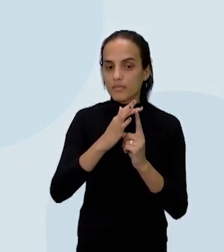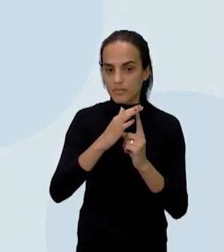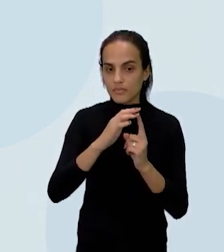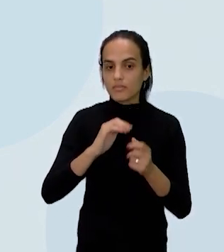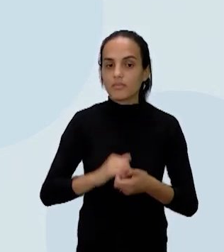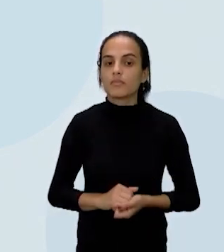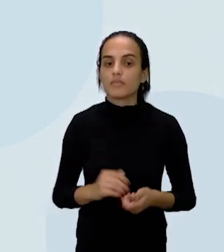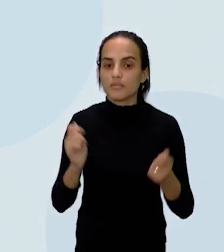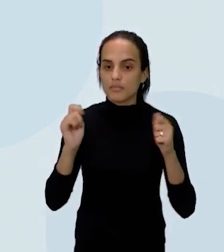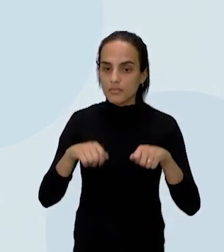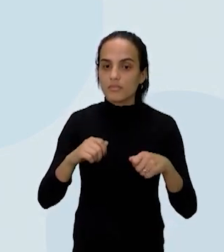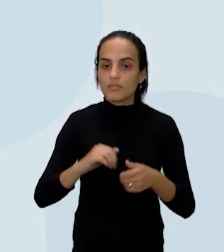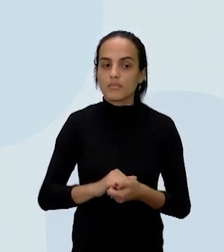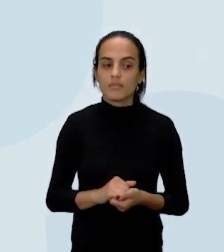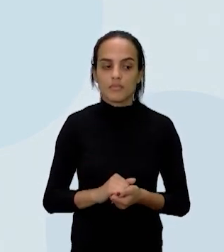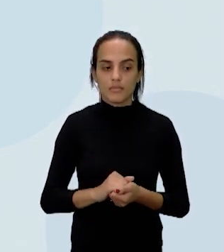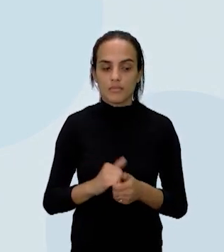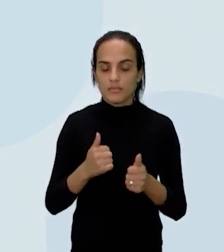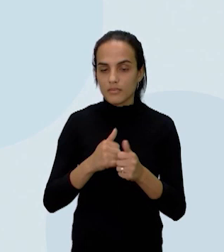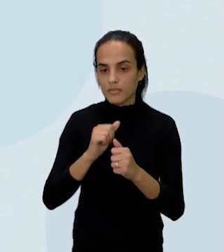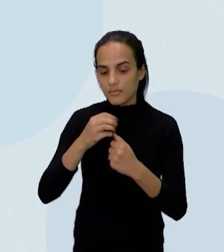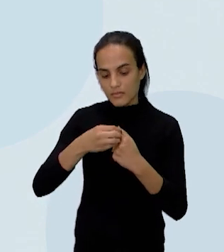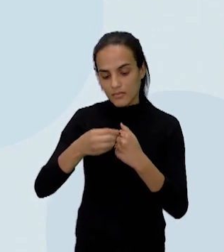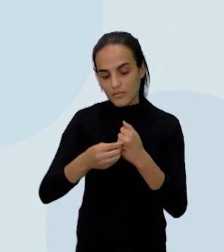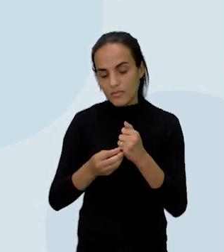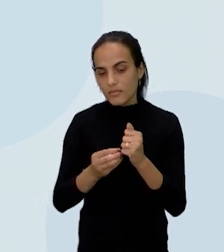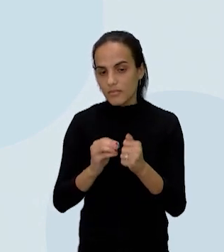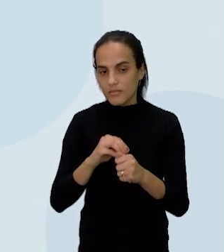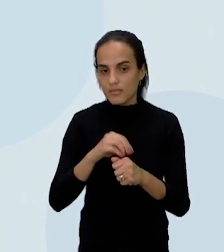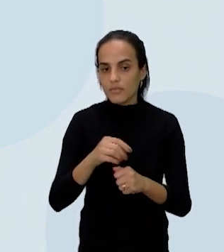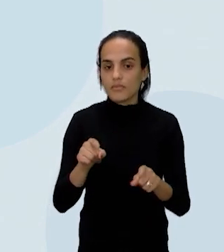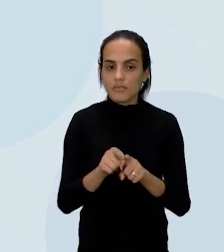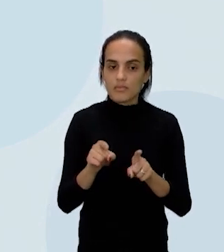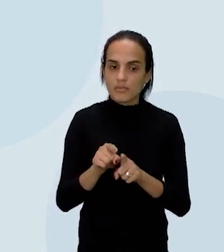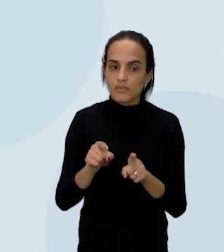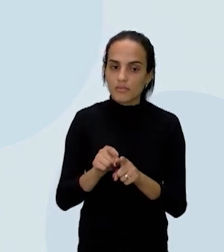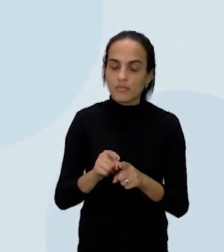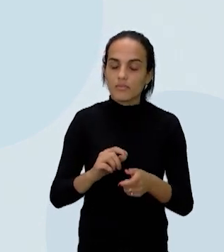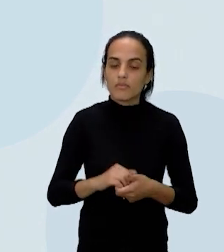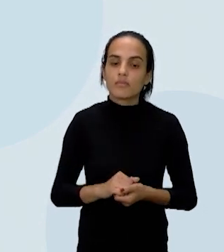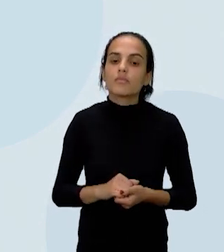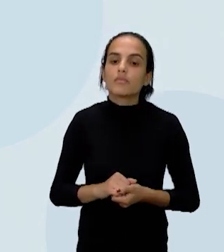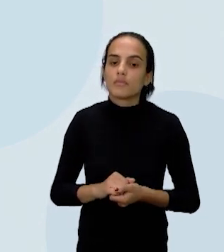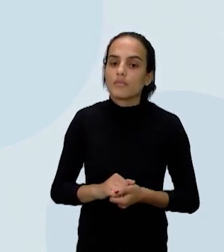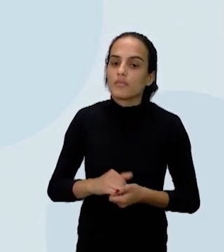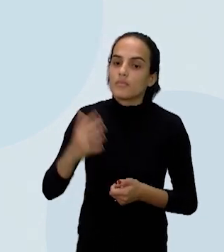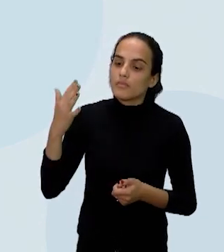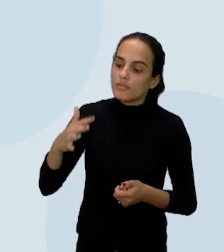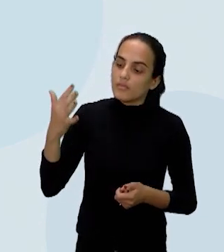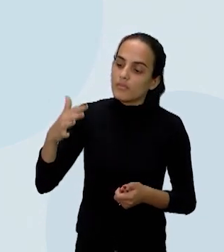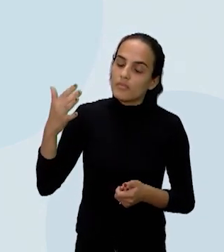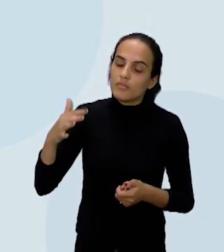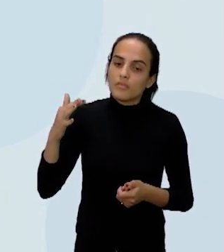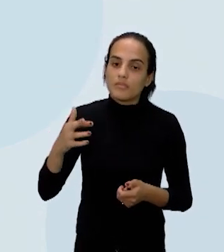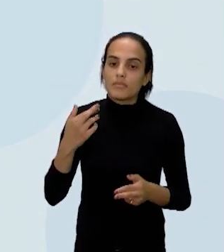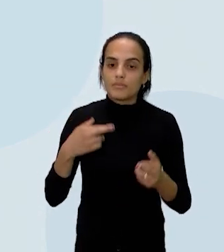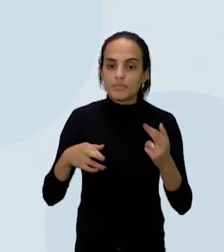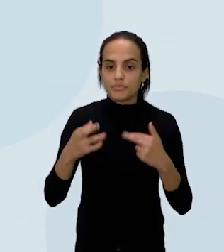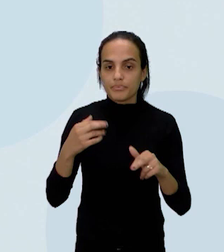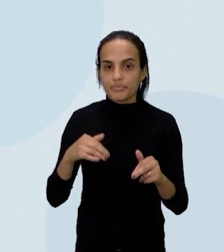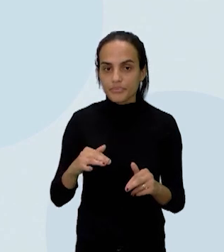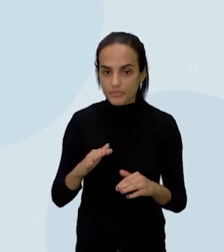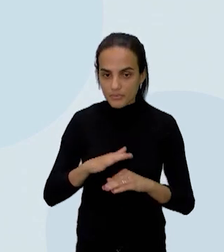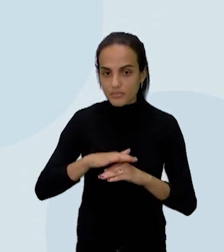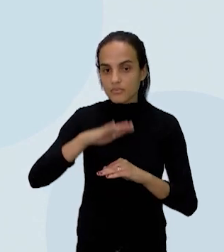de colisões entre essas partículas e, consequentemente, a velocidade da reação aumenta. Então, aqui